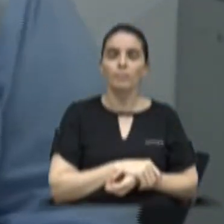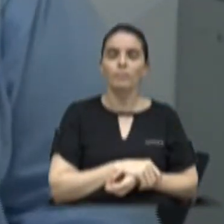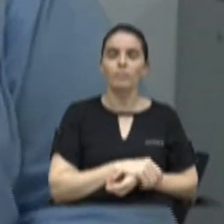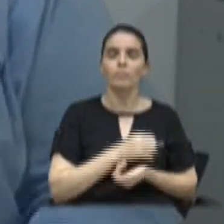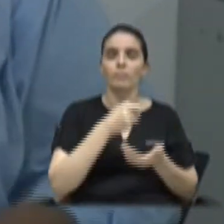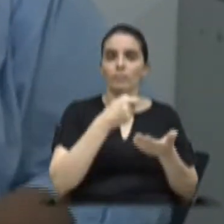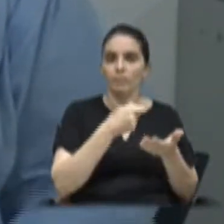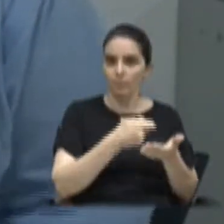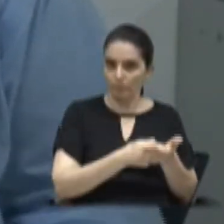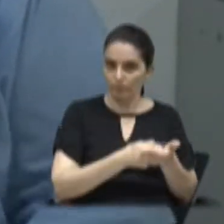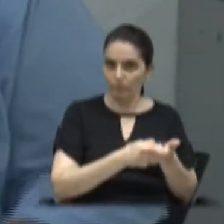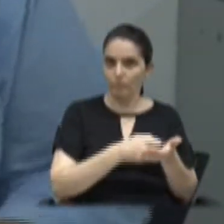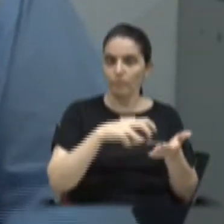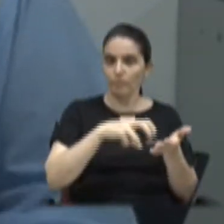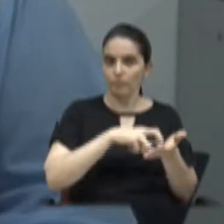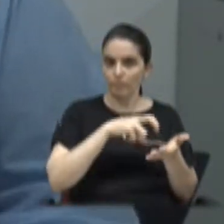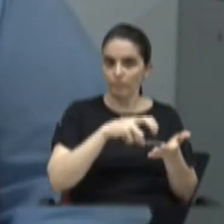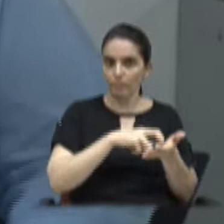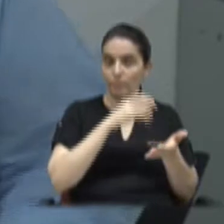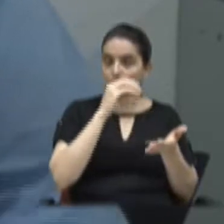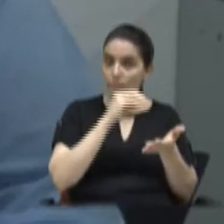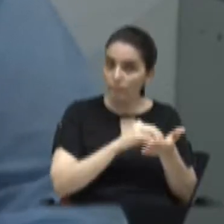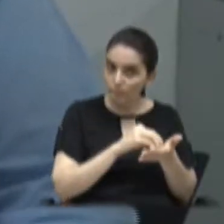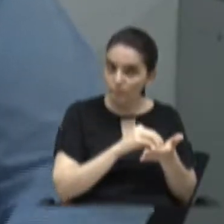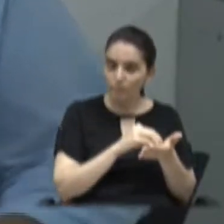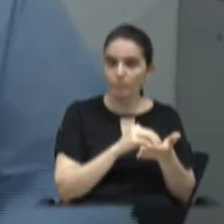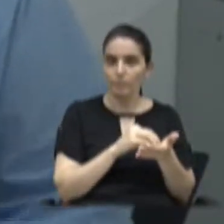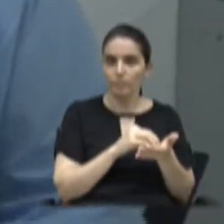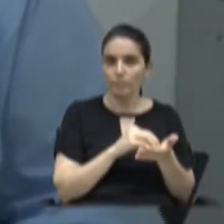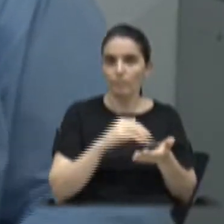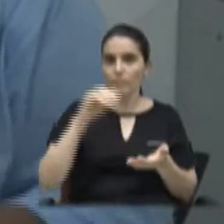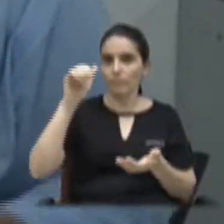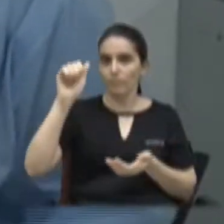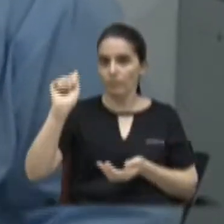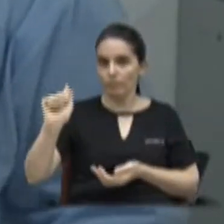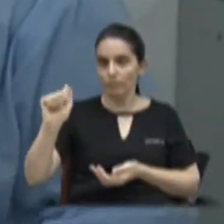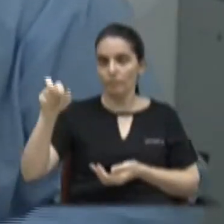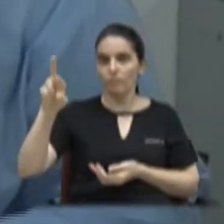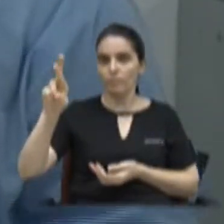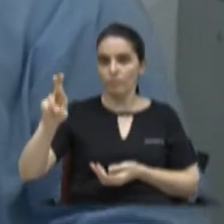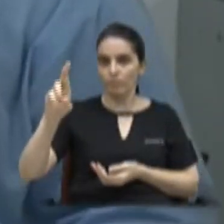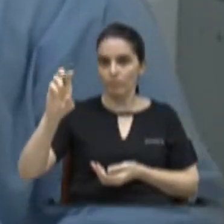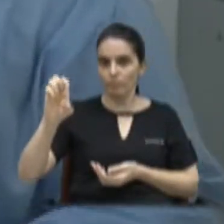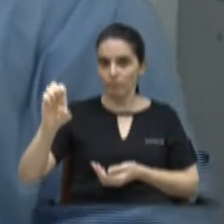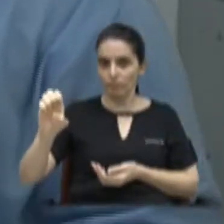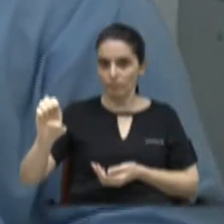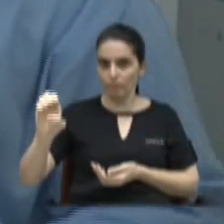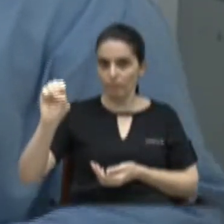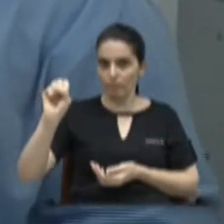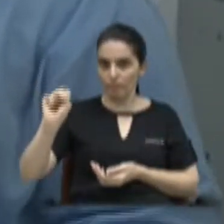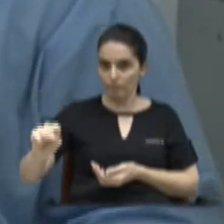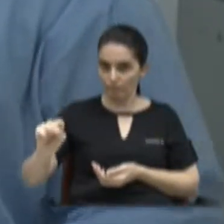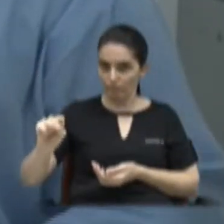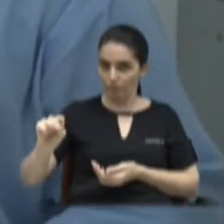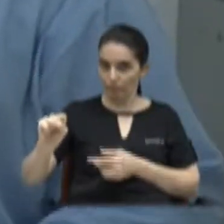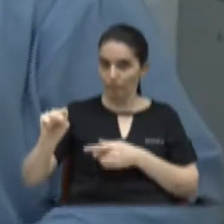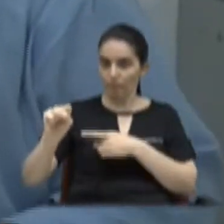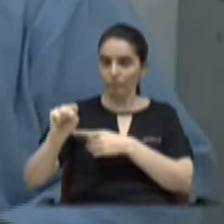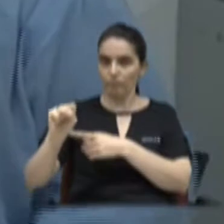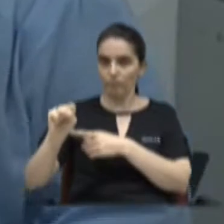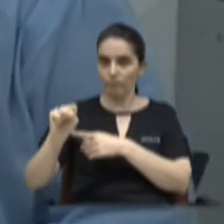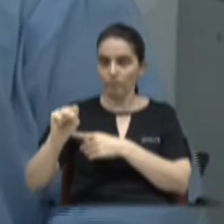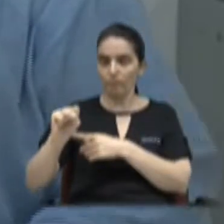Mantendo um valor fixado pela Agência Reguladora de Serviço de Saneamento das Bacias dos